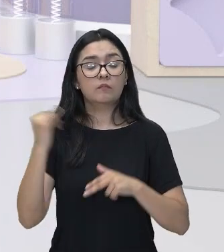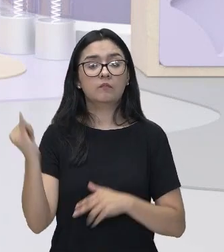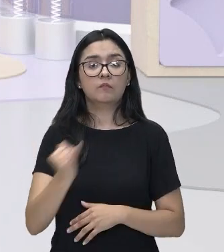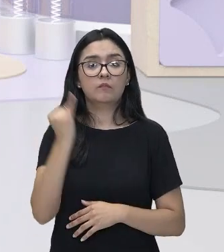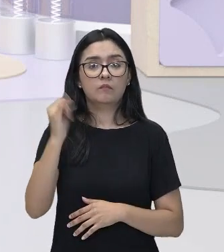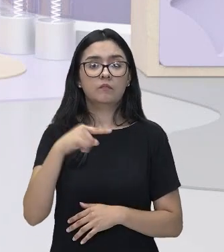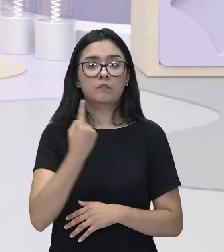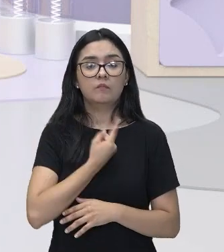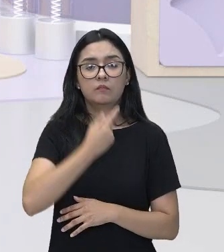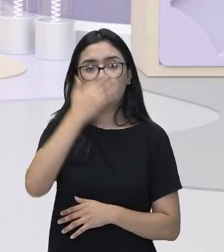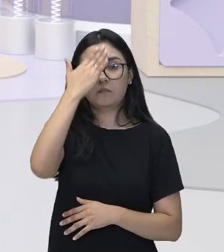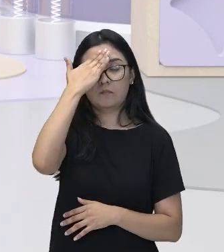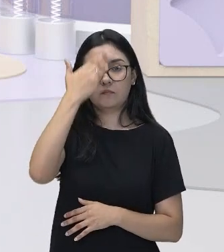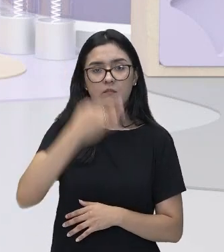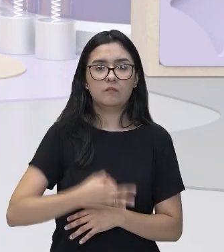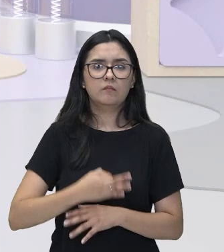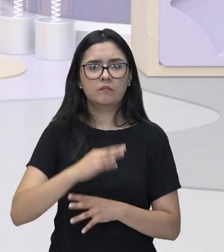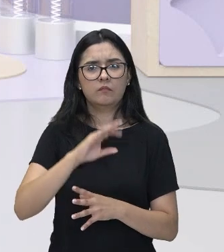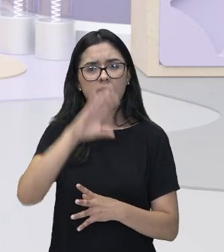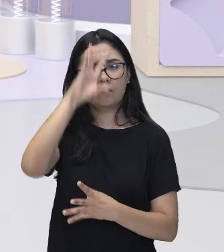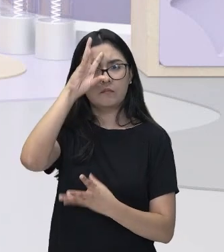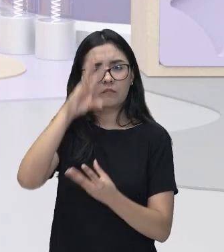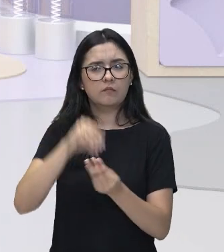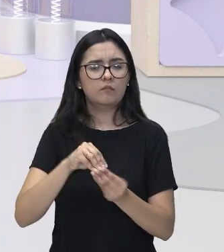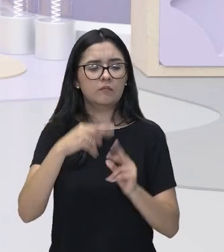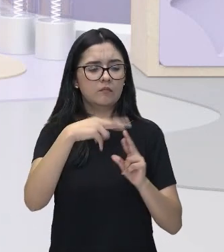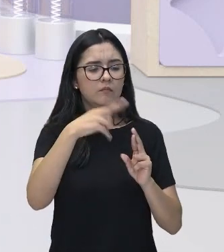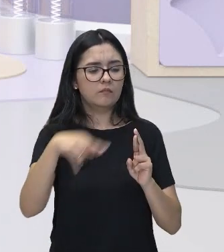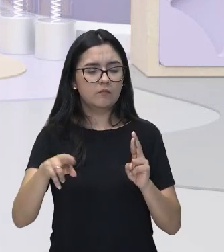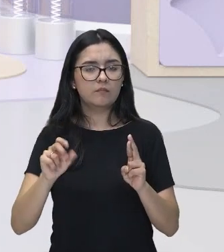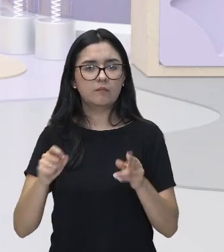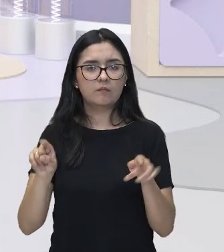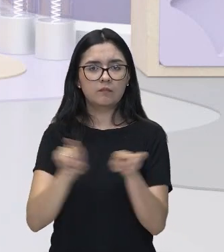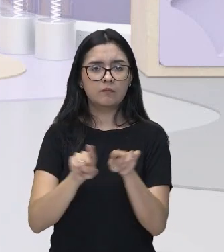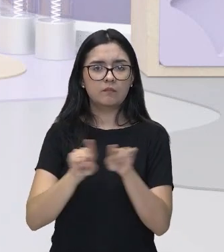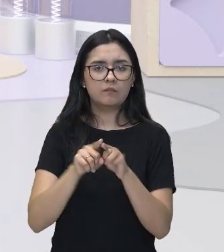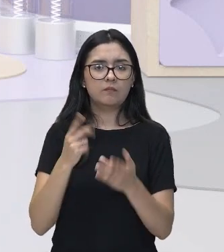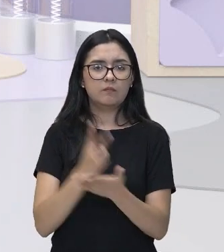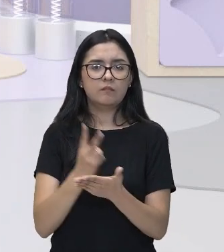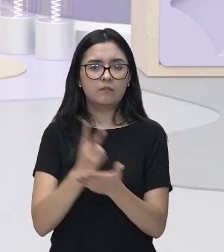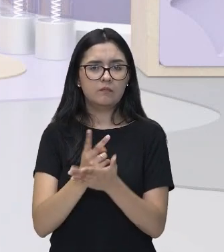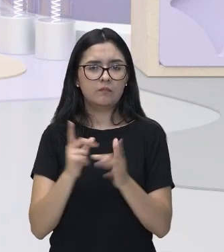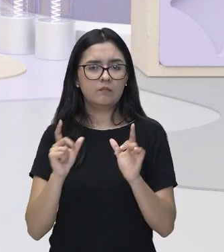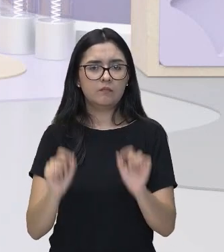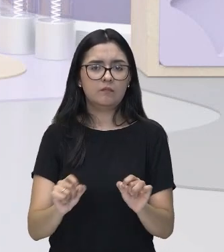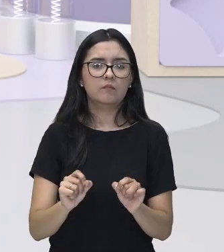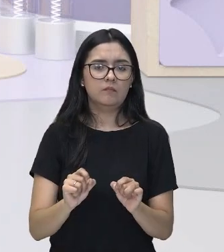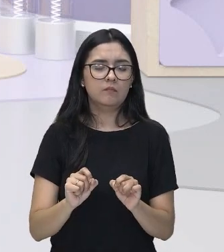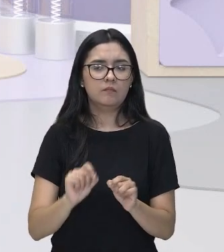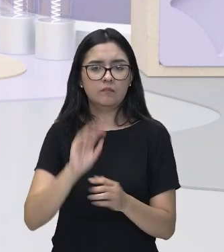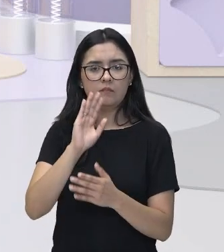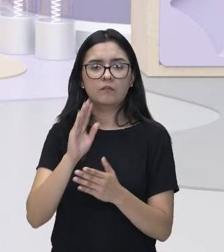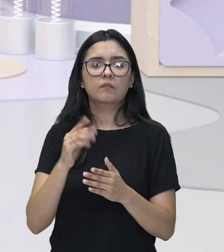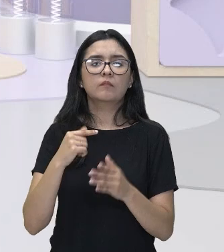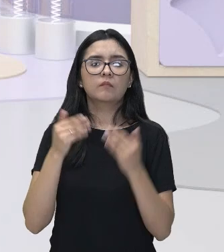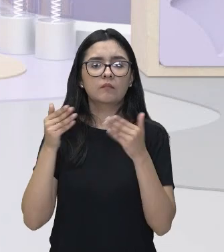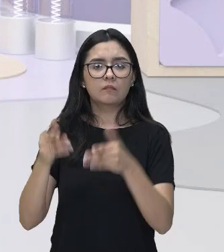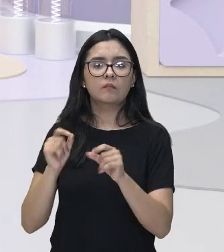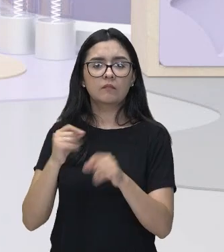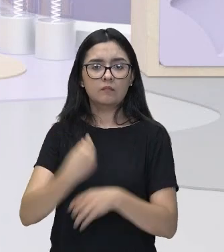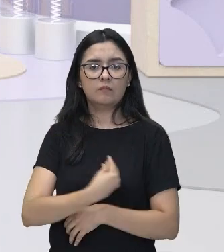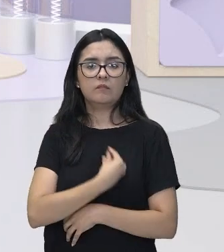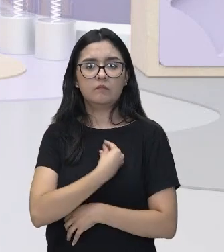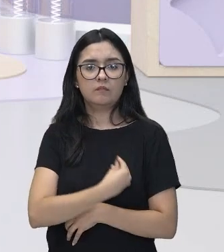importante saber interpretar toda essa questão religiosa e sempre voltar para a questão da